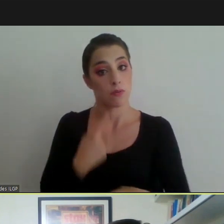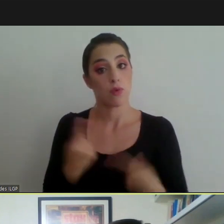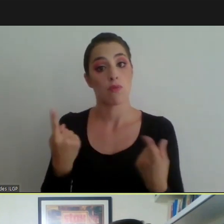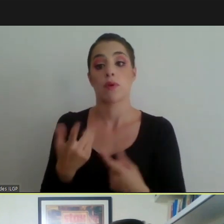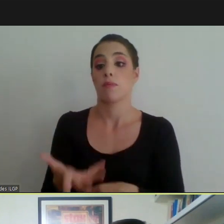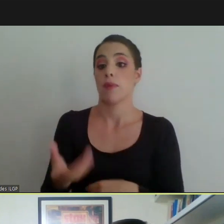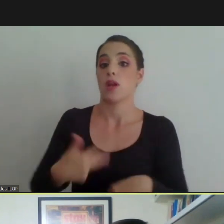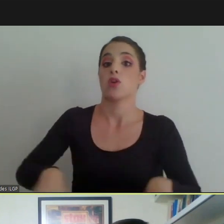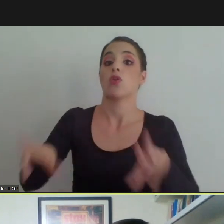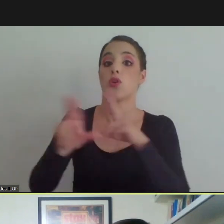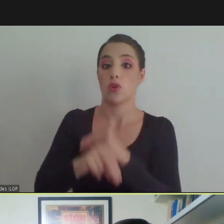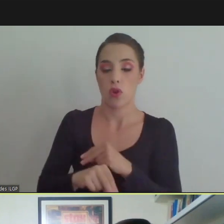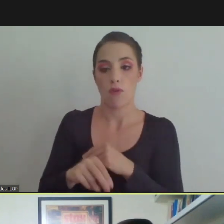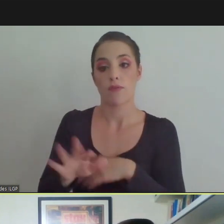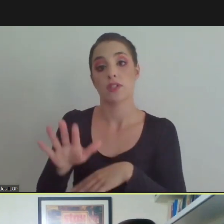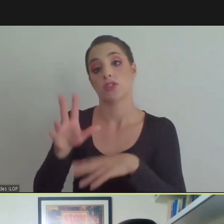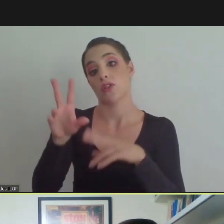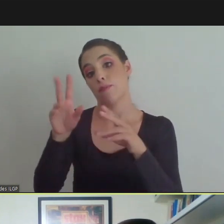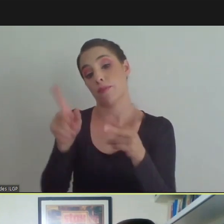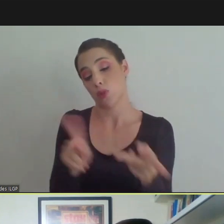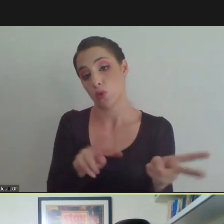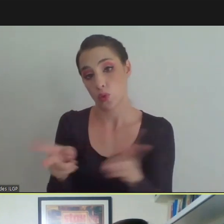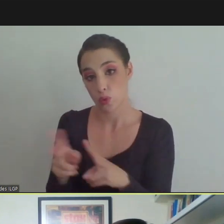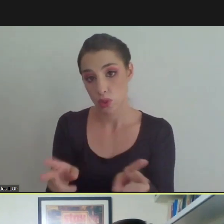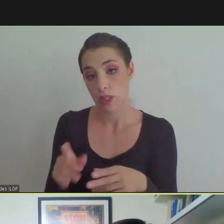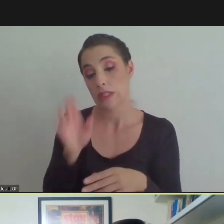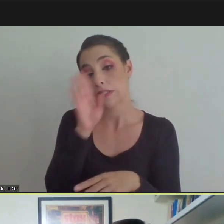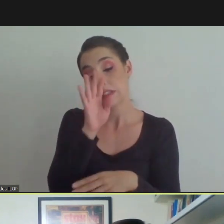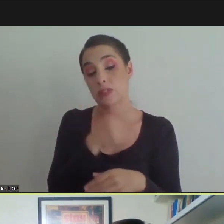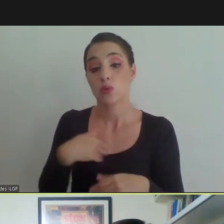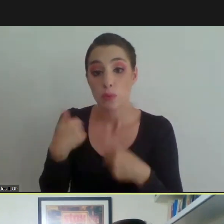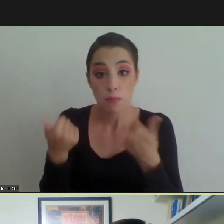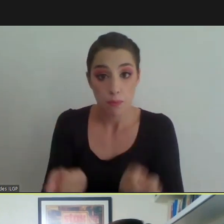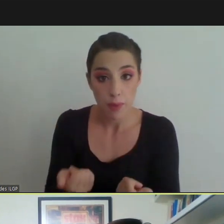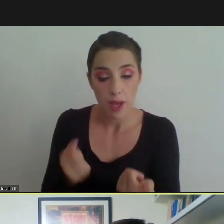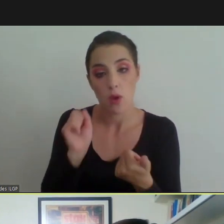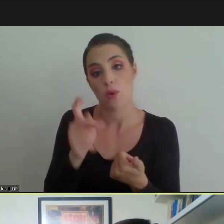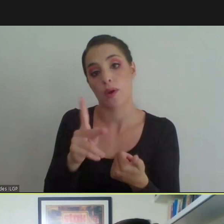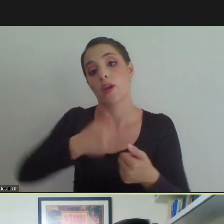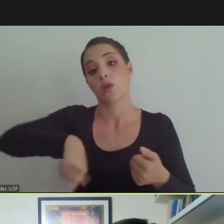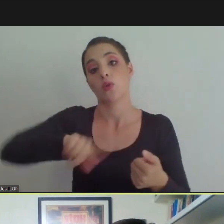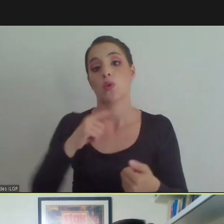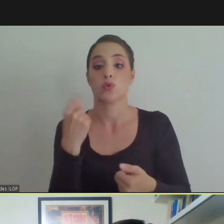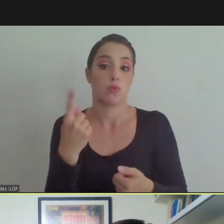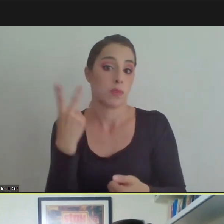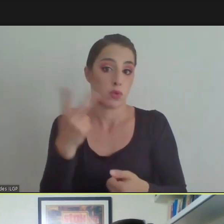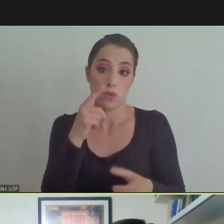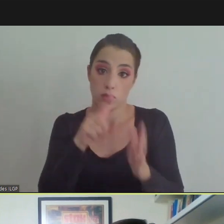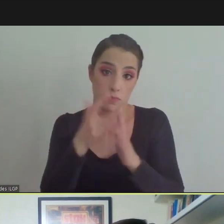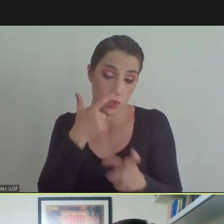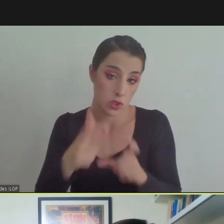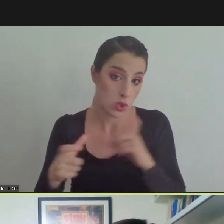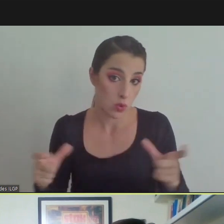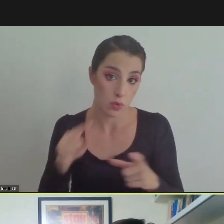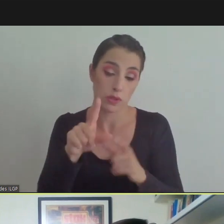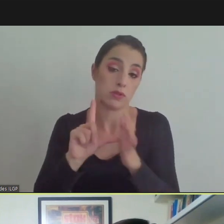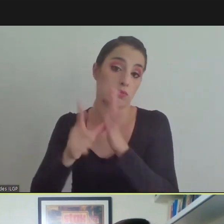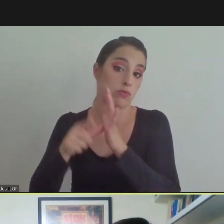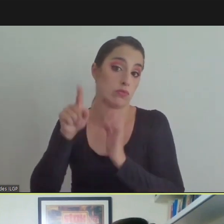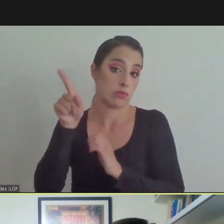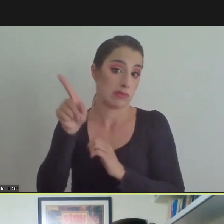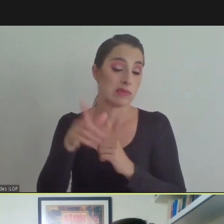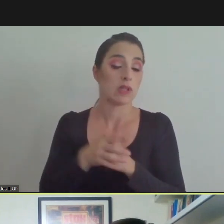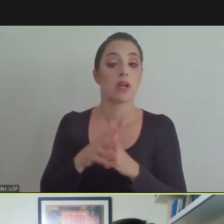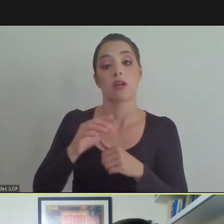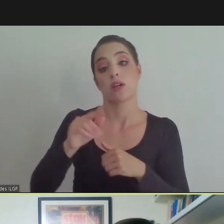novas abordagens e metodologias, e se tudo der certo, ao final de um projeto, tem uma ou duas pessoas mordidas ali pelo mosquitinho da inovação, que vão